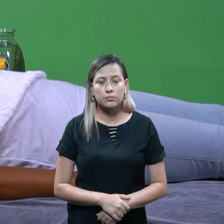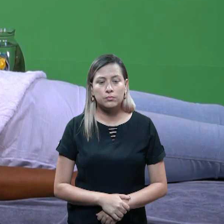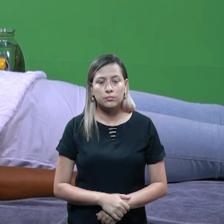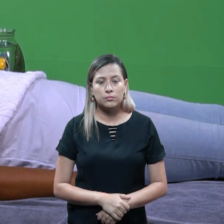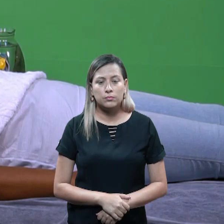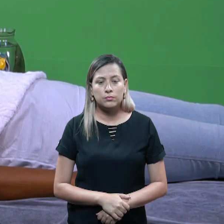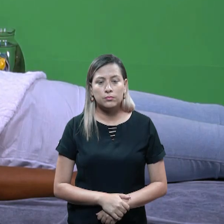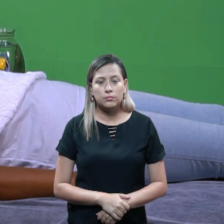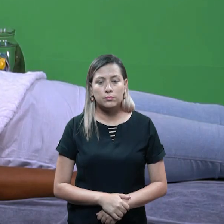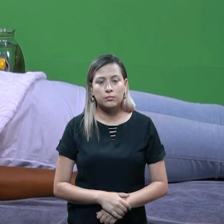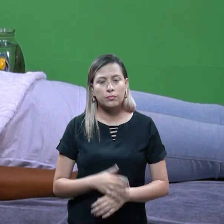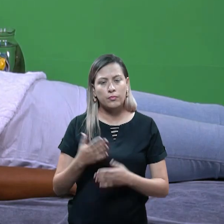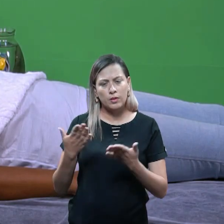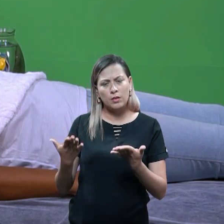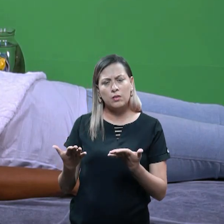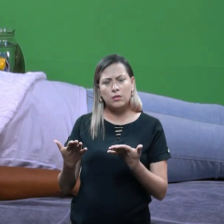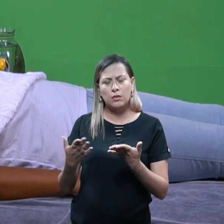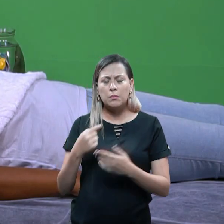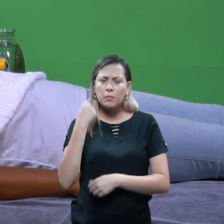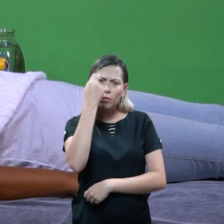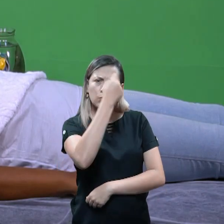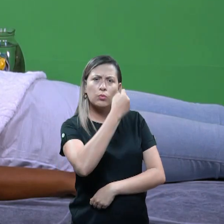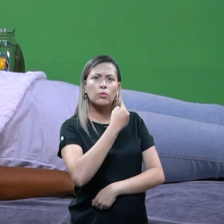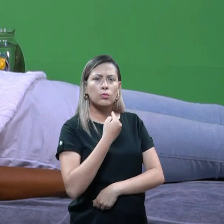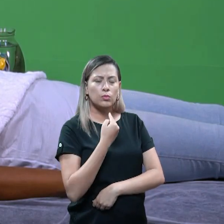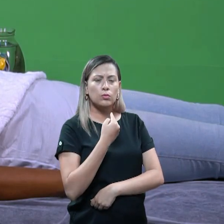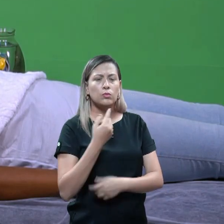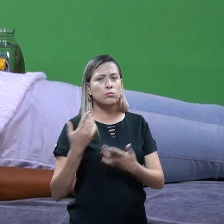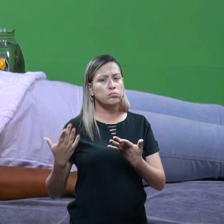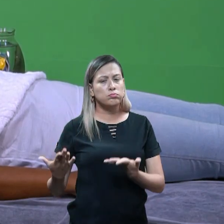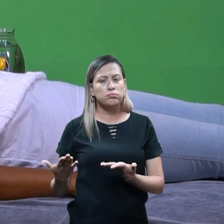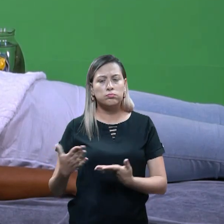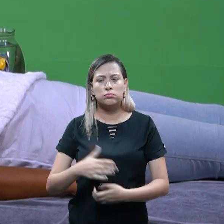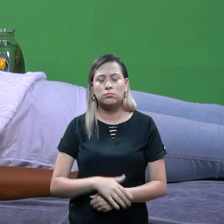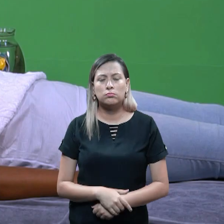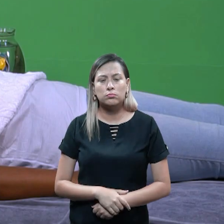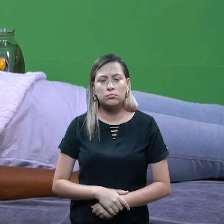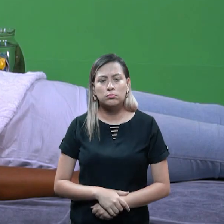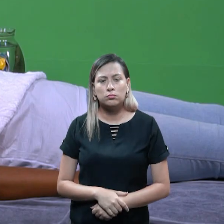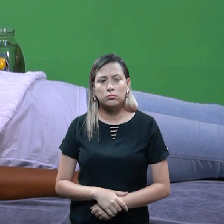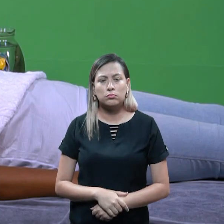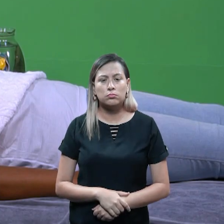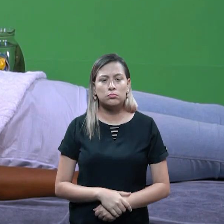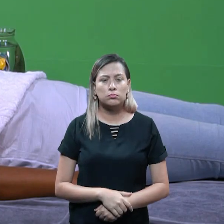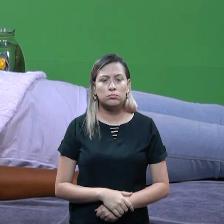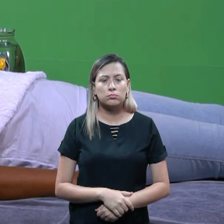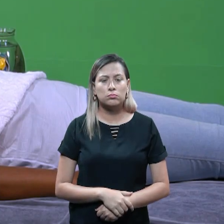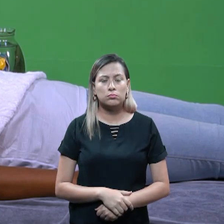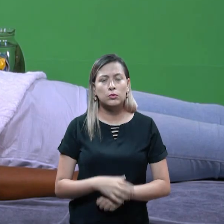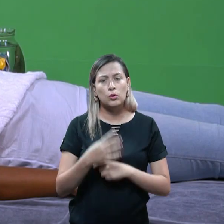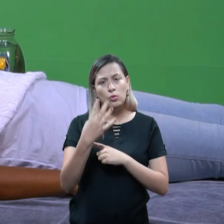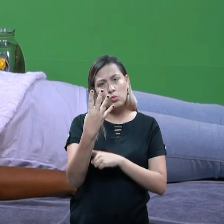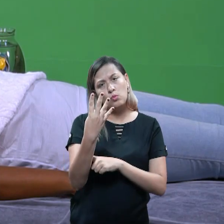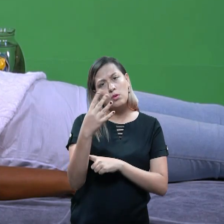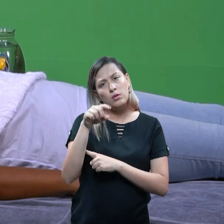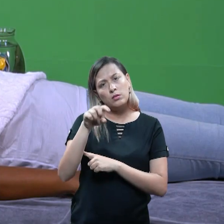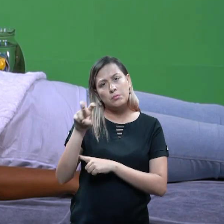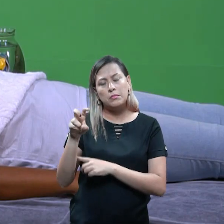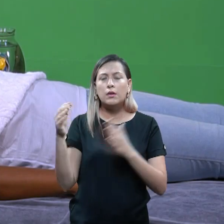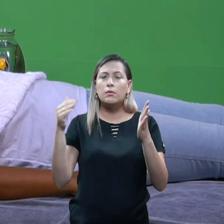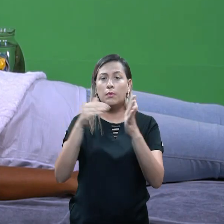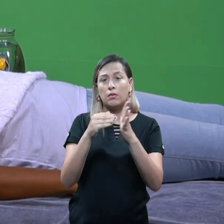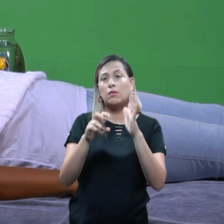E aqui, pelo tamanho do rosto dela, eu posso colocar aqui 4,5 até